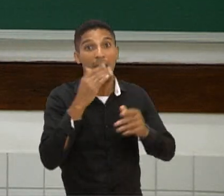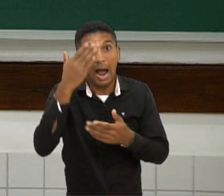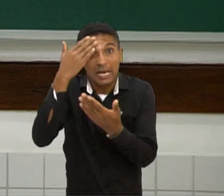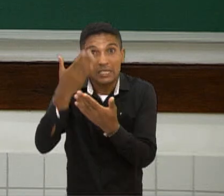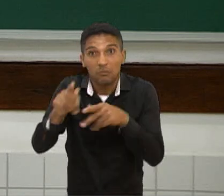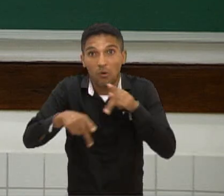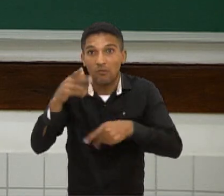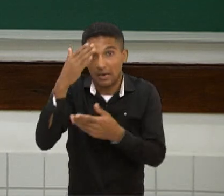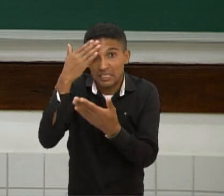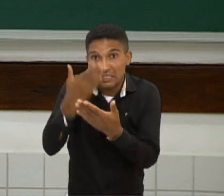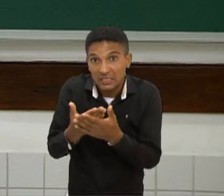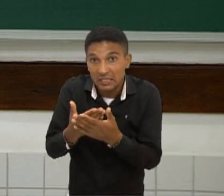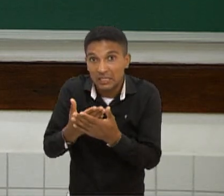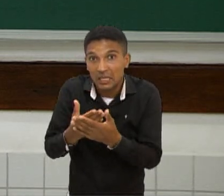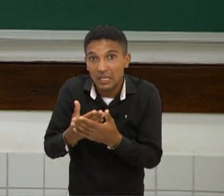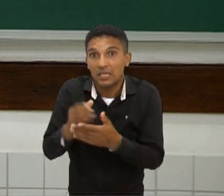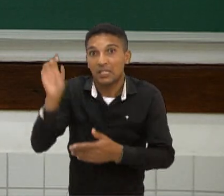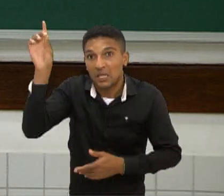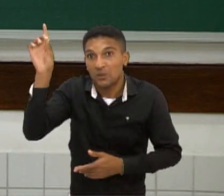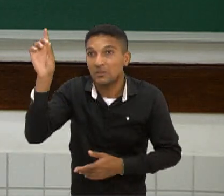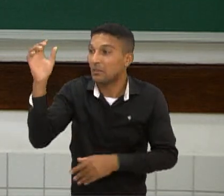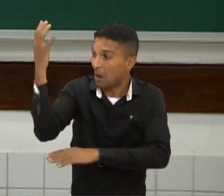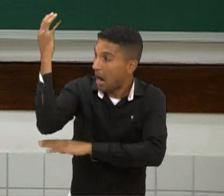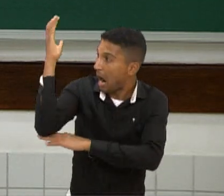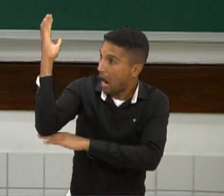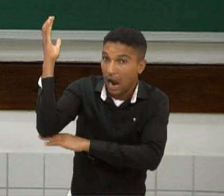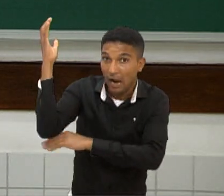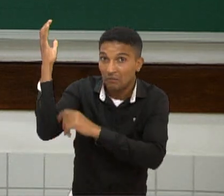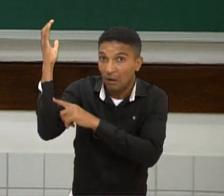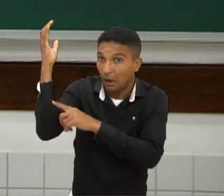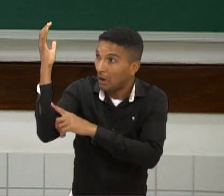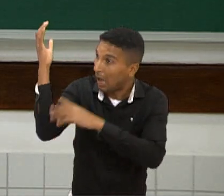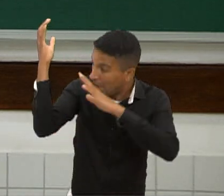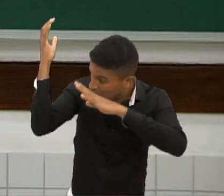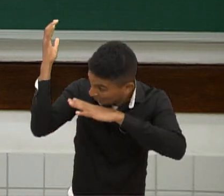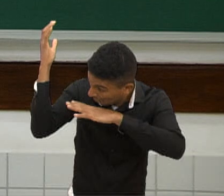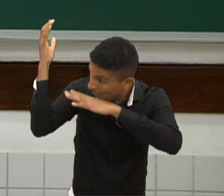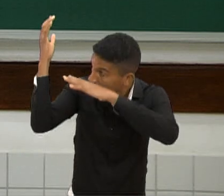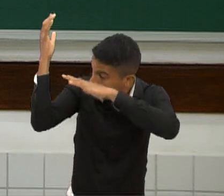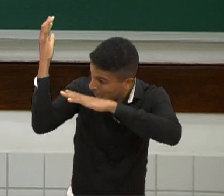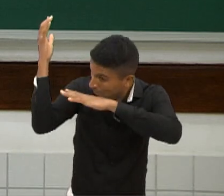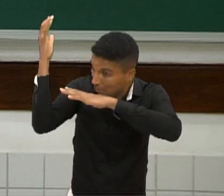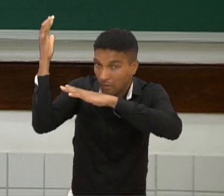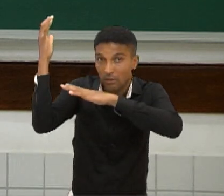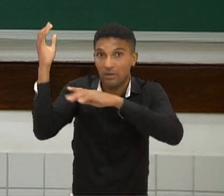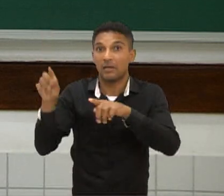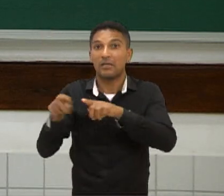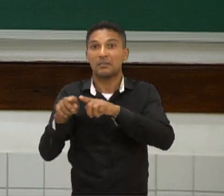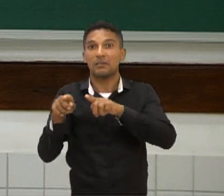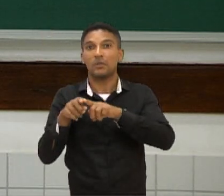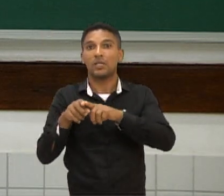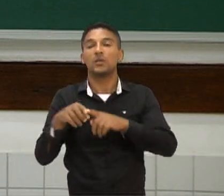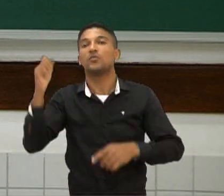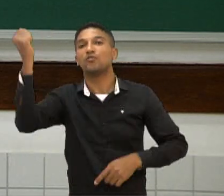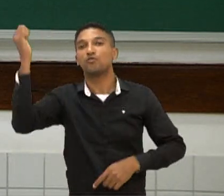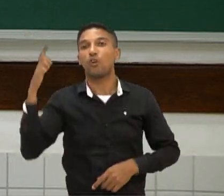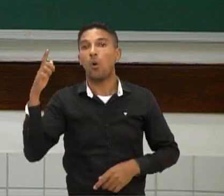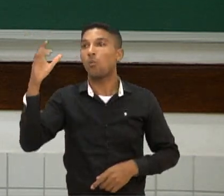se transformando e vindo a cultura da religião católica, dos cristãos,